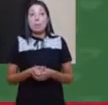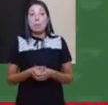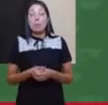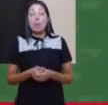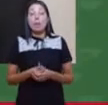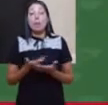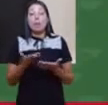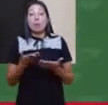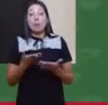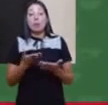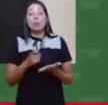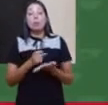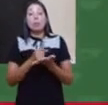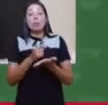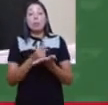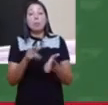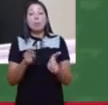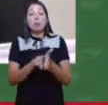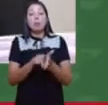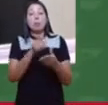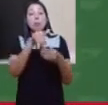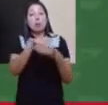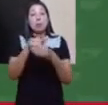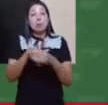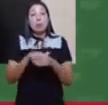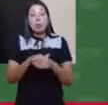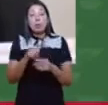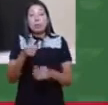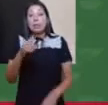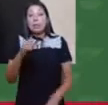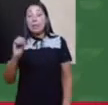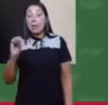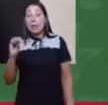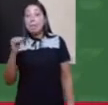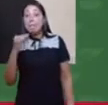são as sessões eleitorais, que são